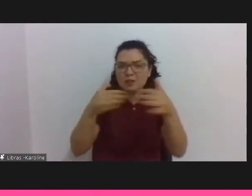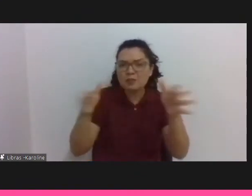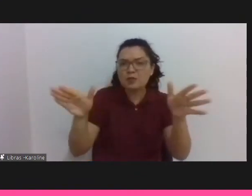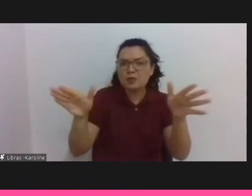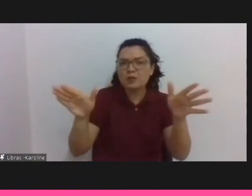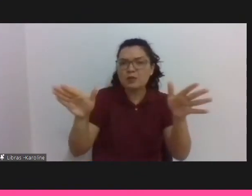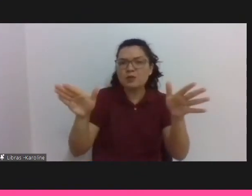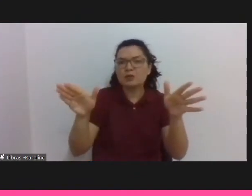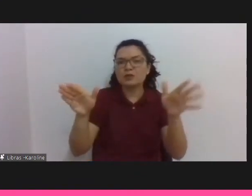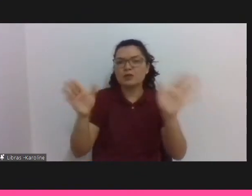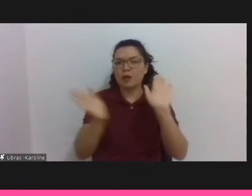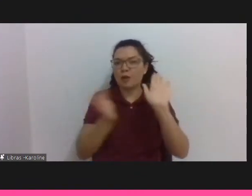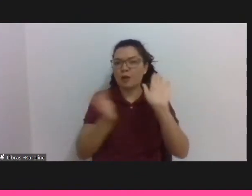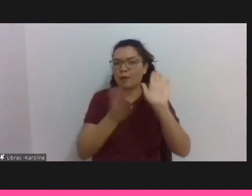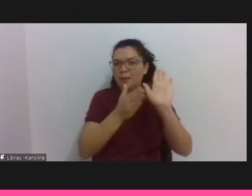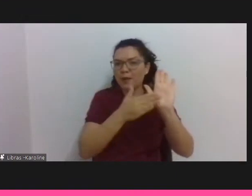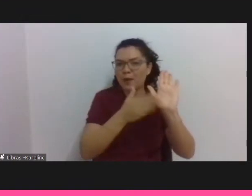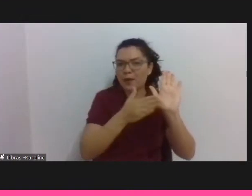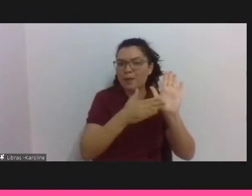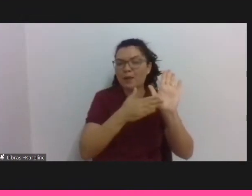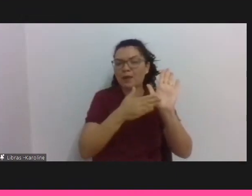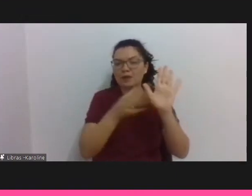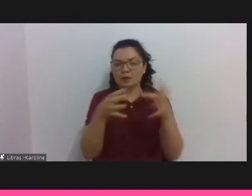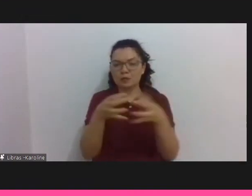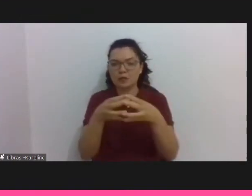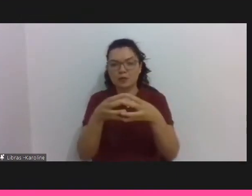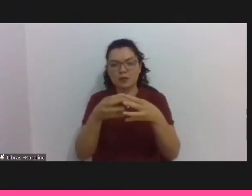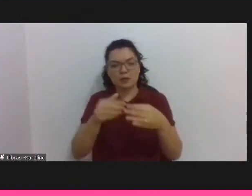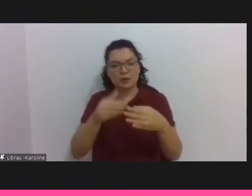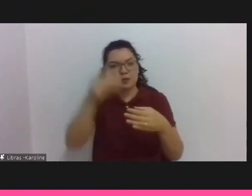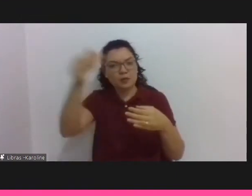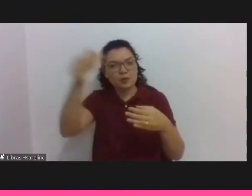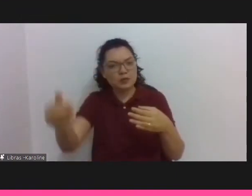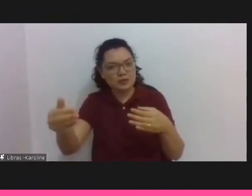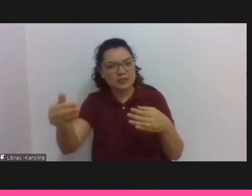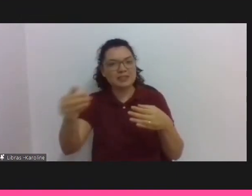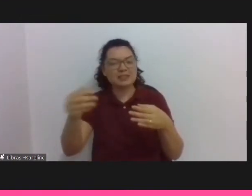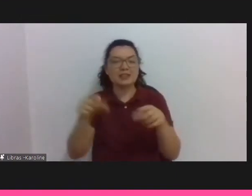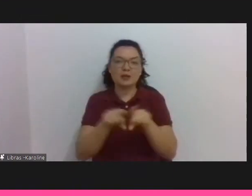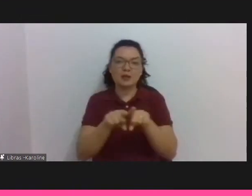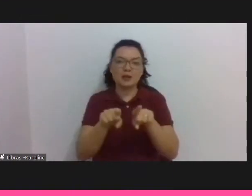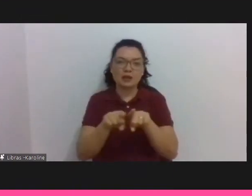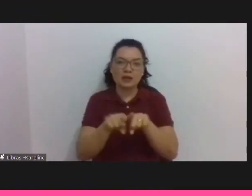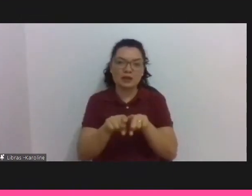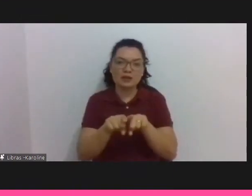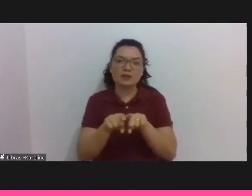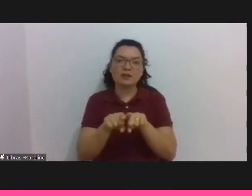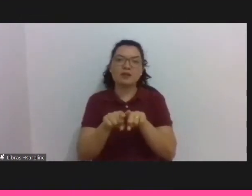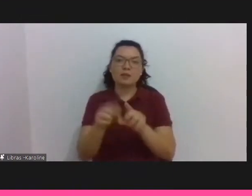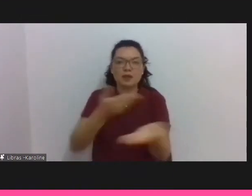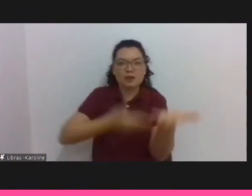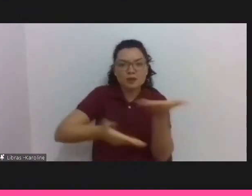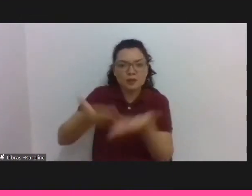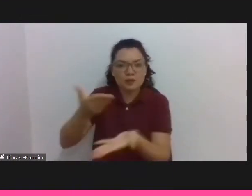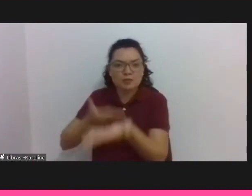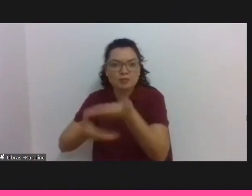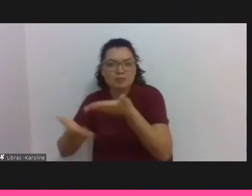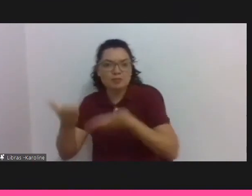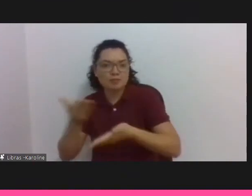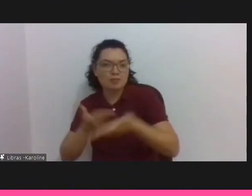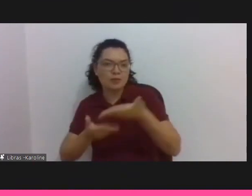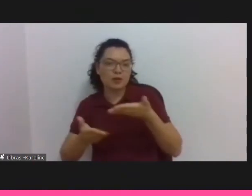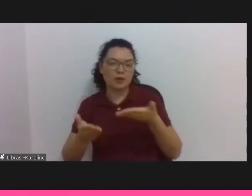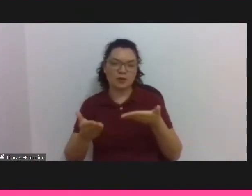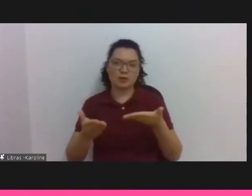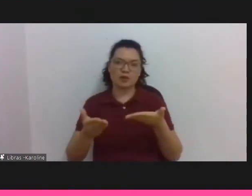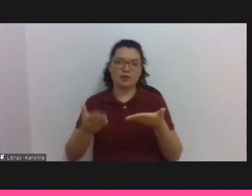Comissão de Extensão, igualmente constituída por nossos pares, e que envolveram a relação direta entre a